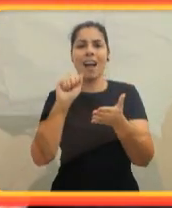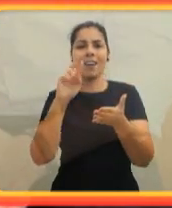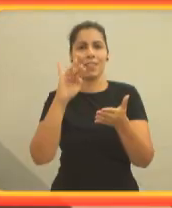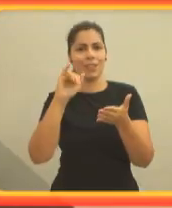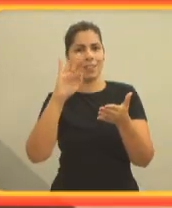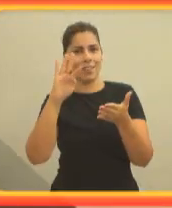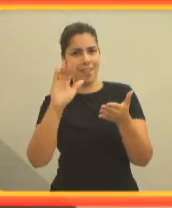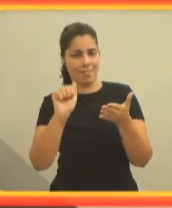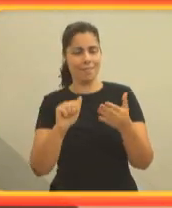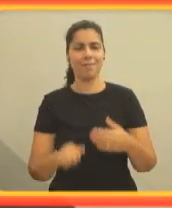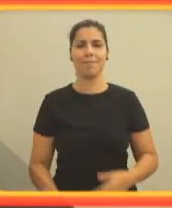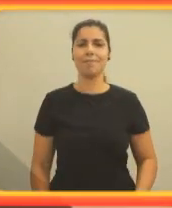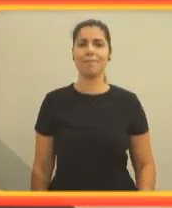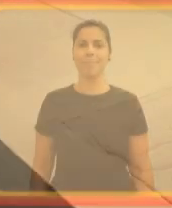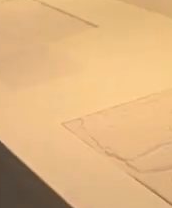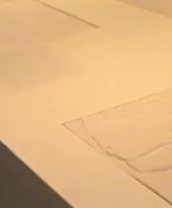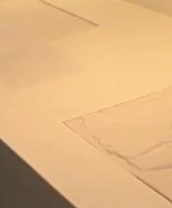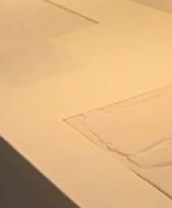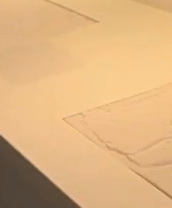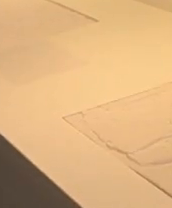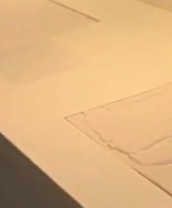artista.